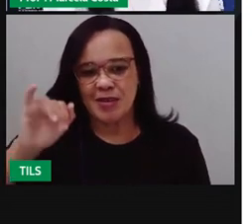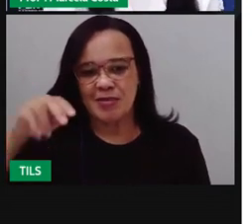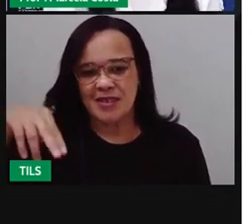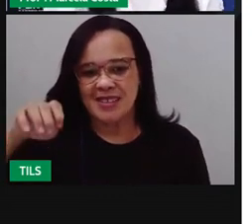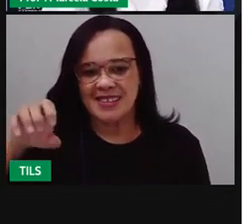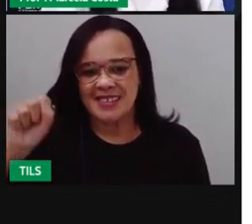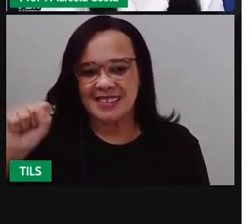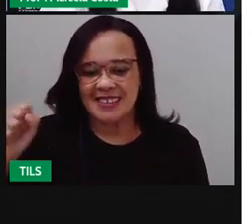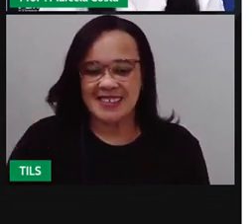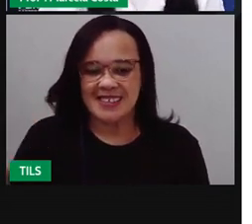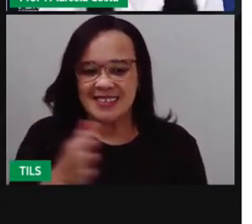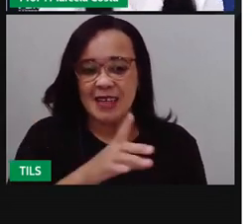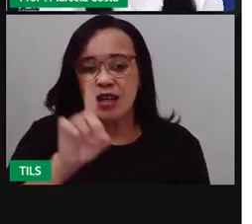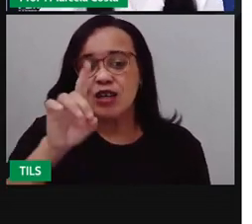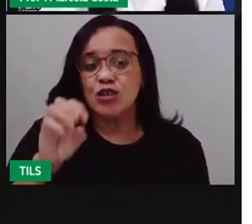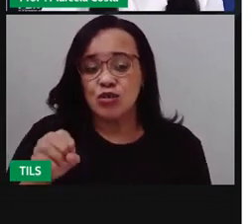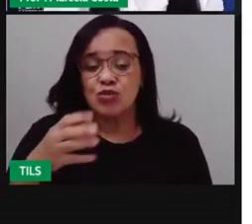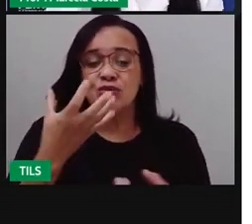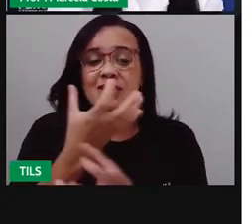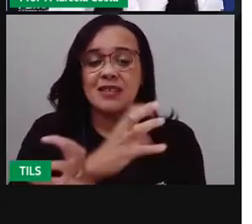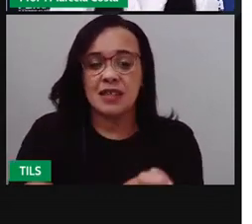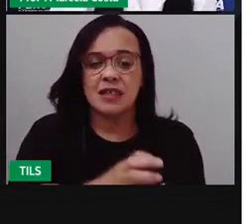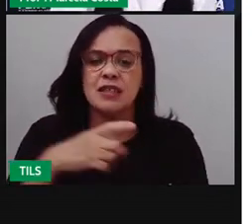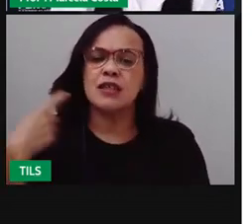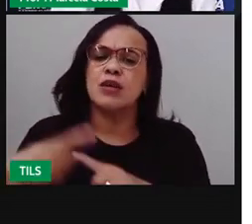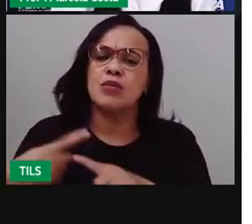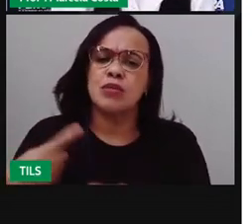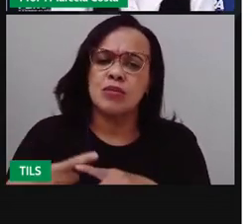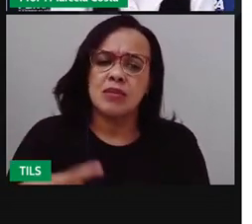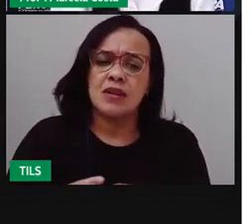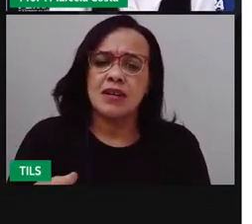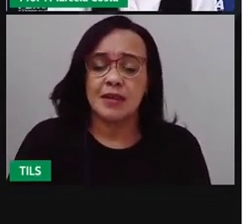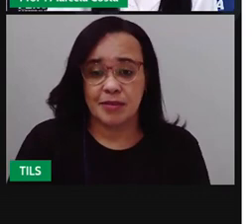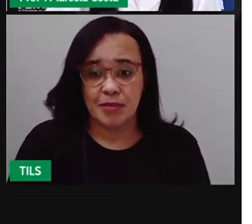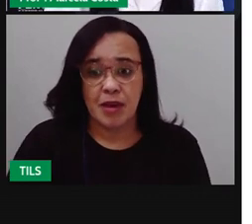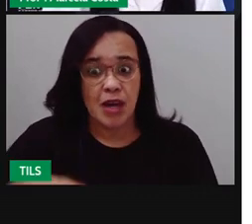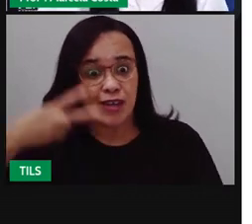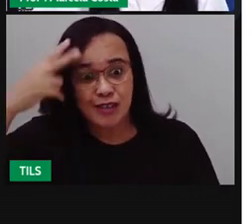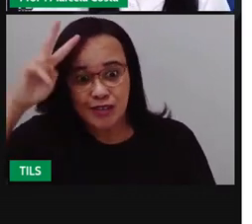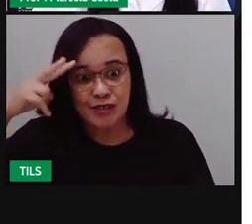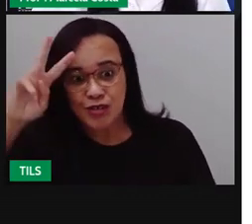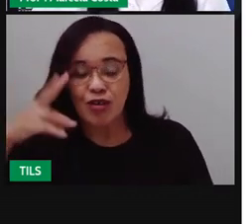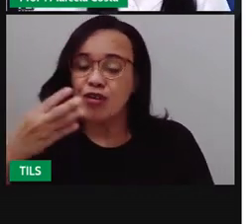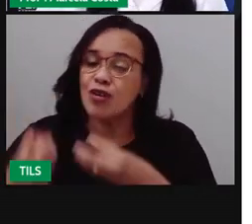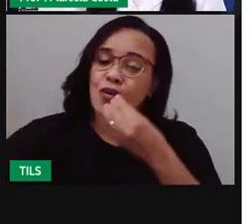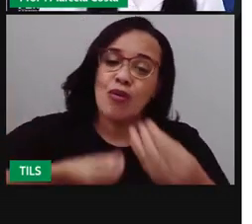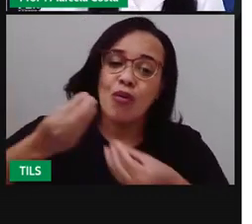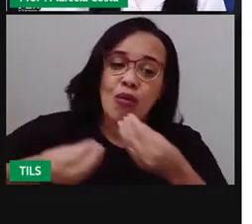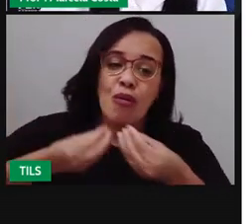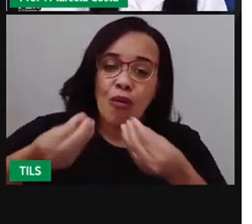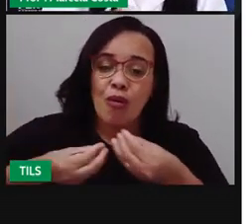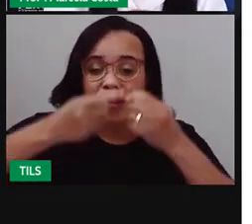aqui, que está lá no site em Bahia, que fala sobre como